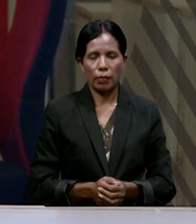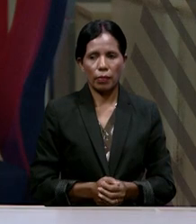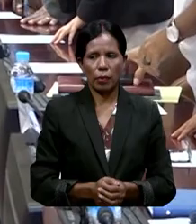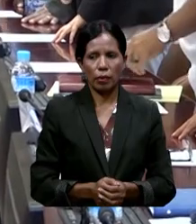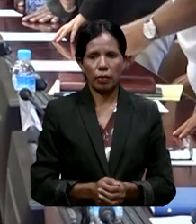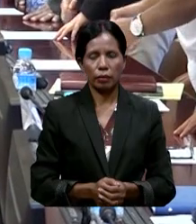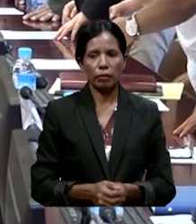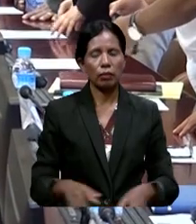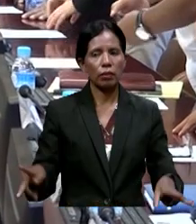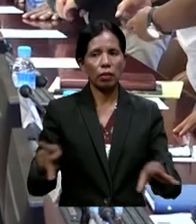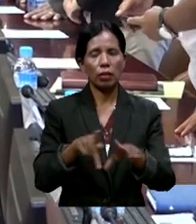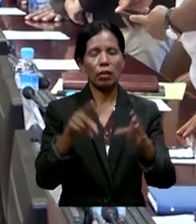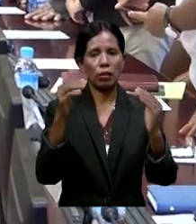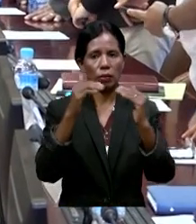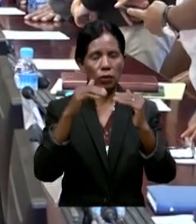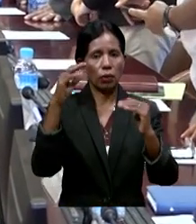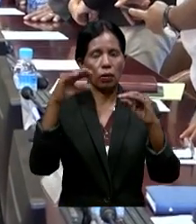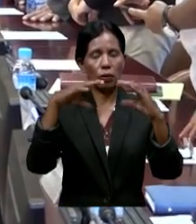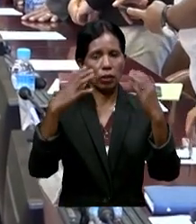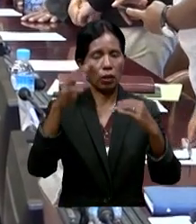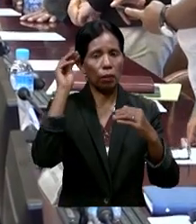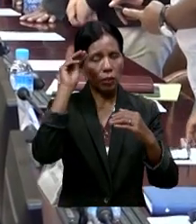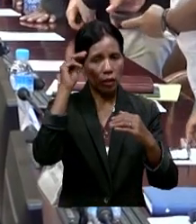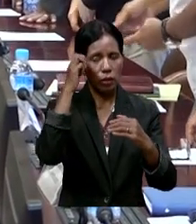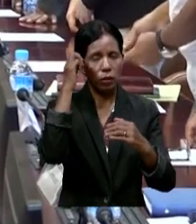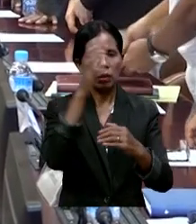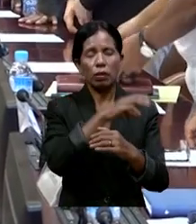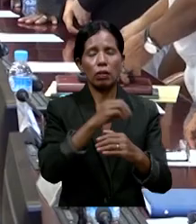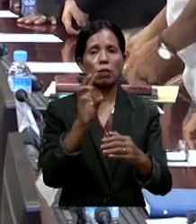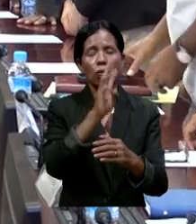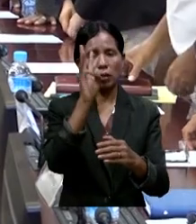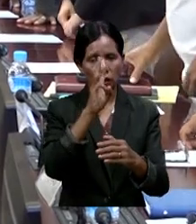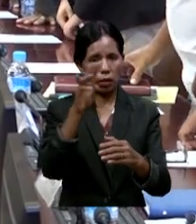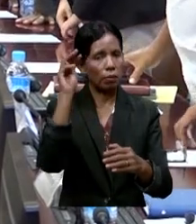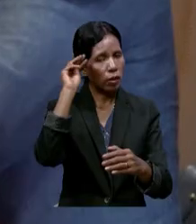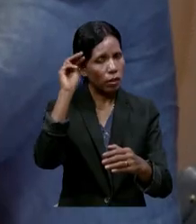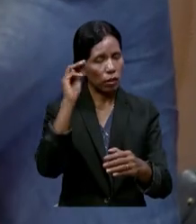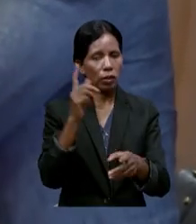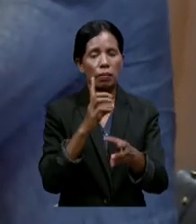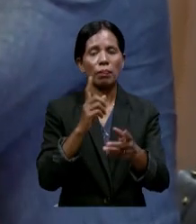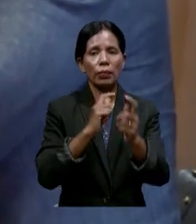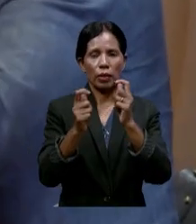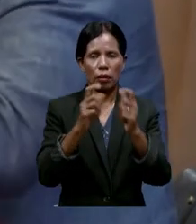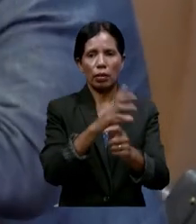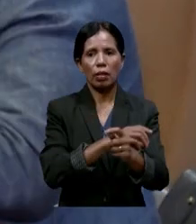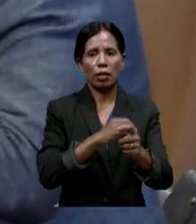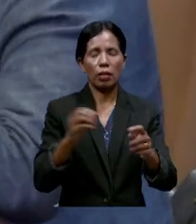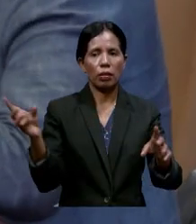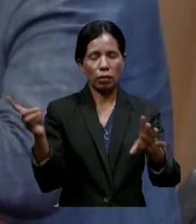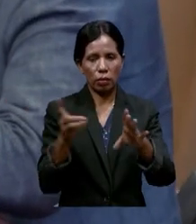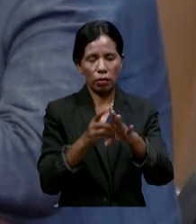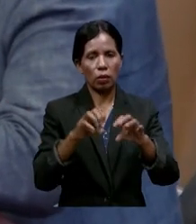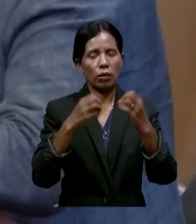A FUEN participa reunião com o ministro Quartane, ministro Transporte e Comunicação Hateten, documento adesão Timor-Leste e a Organização